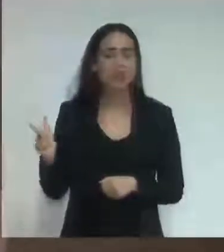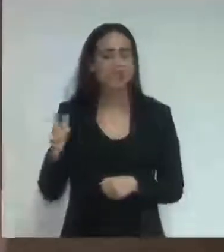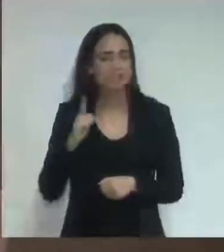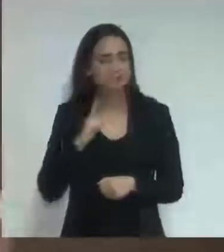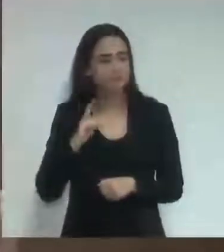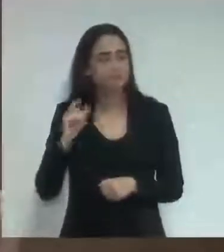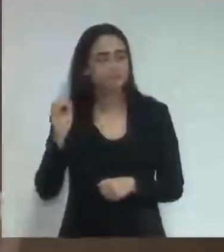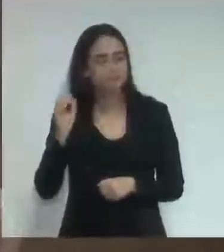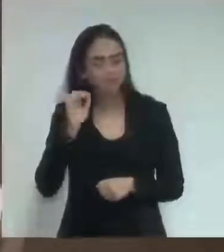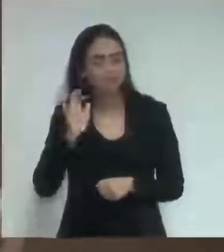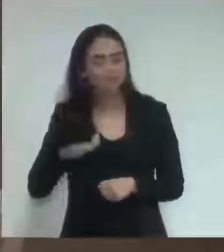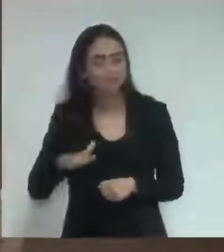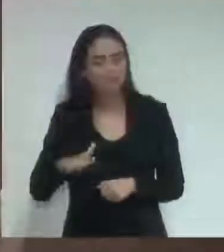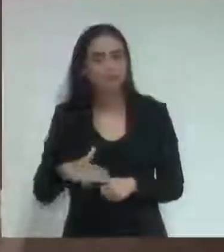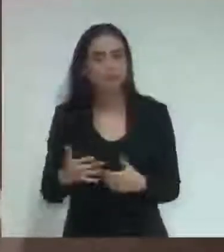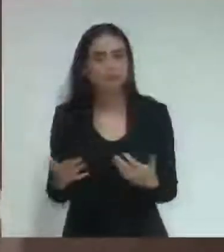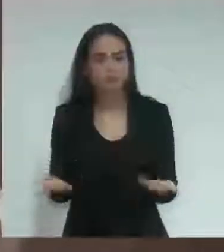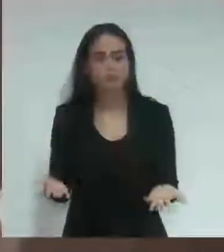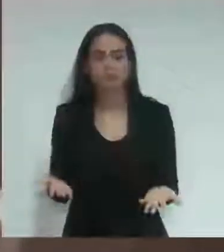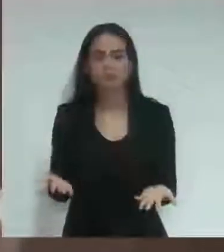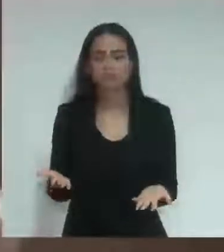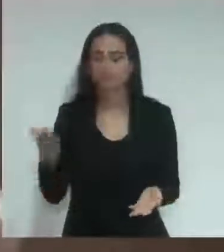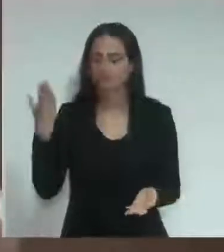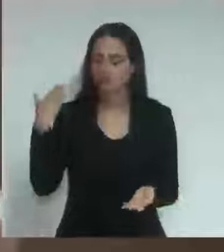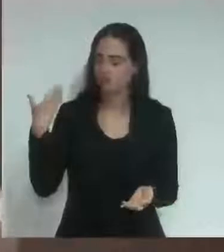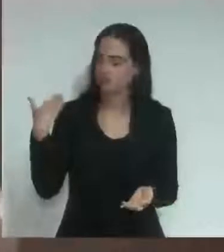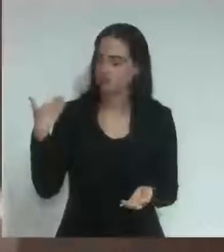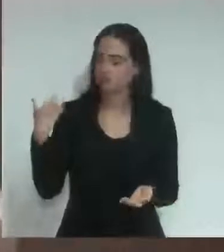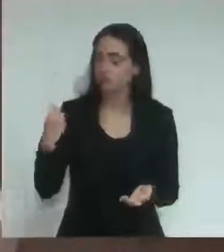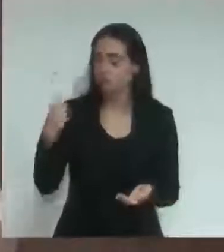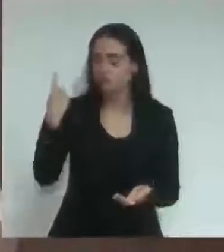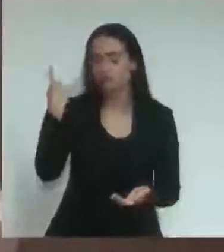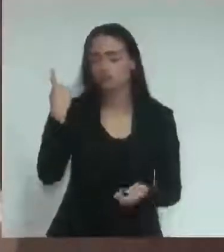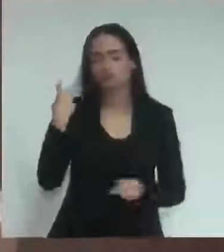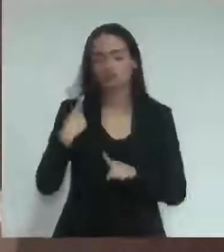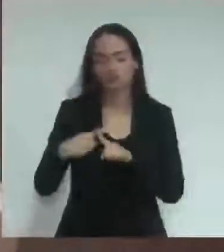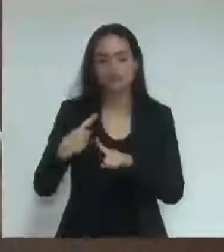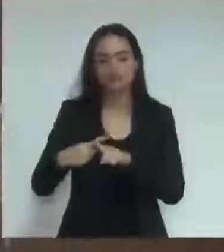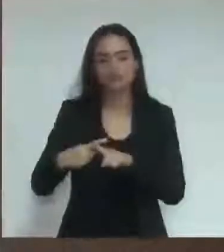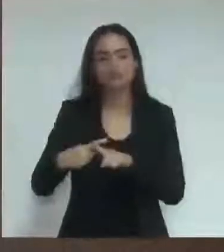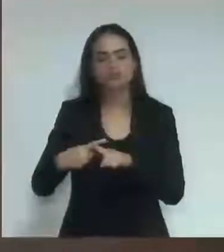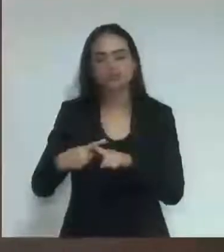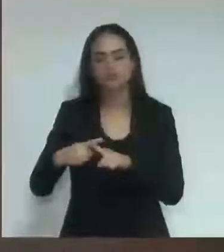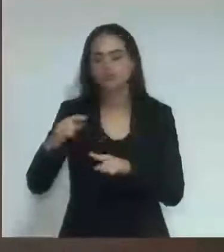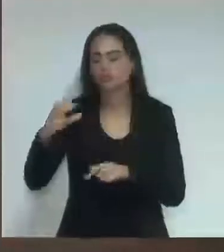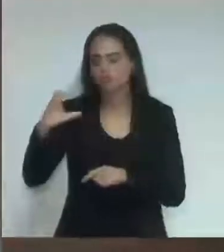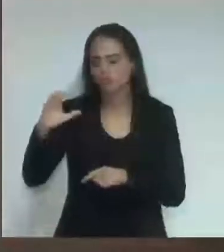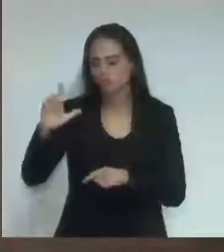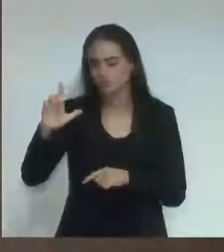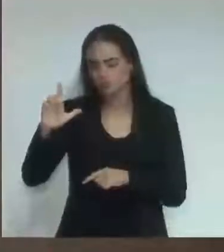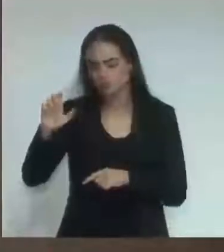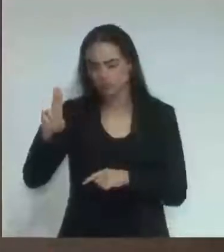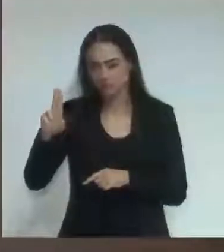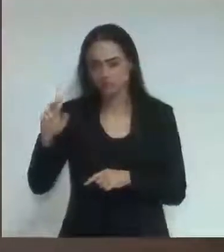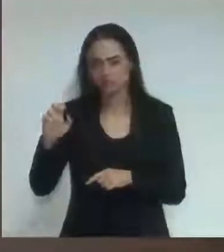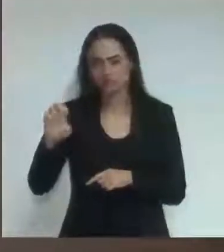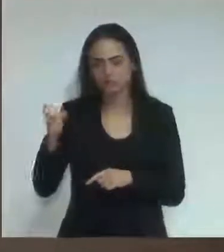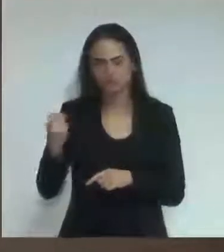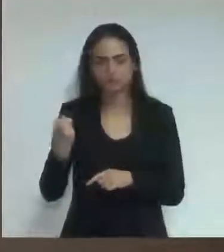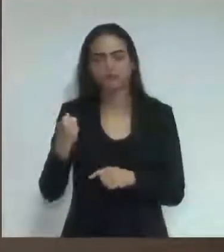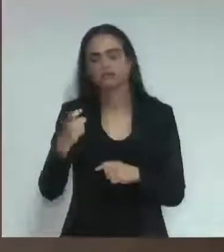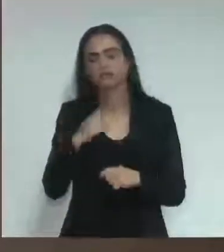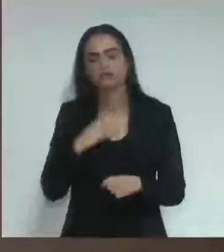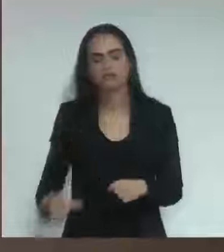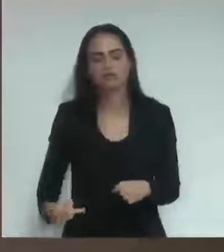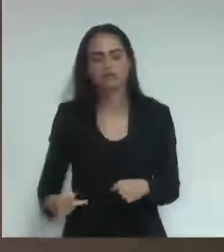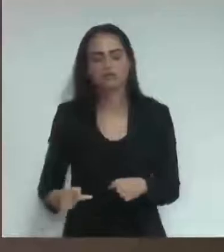era retornar com os grandes shows que a população pedia muito. Foi o primeiro ano que voltou, retornou. No todo, a gente teve naquela festa um custo